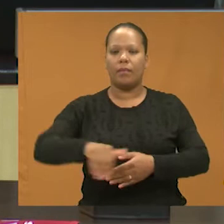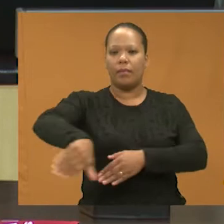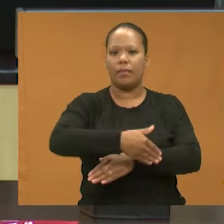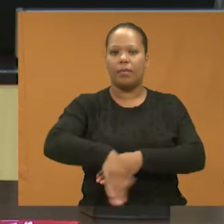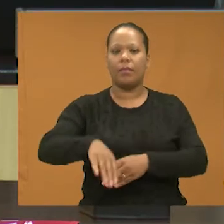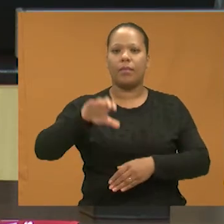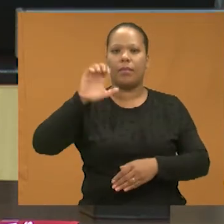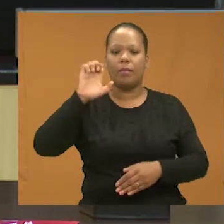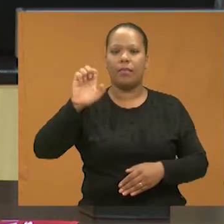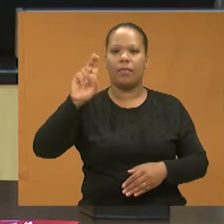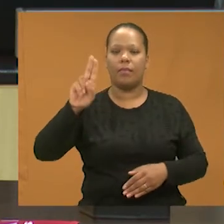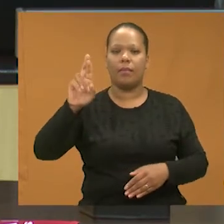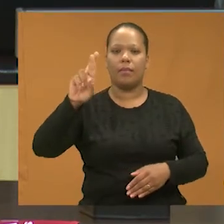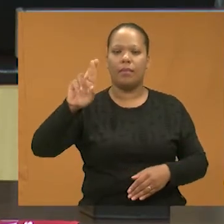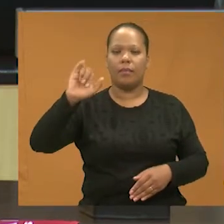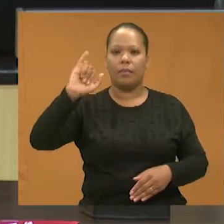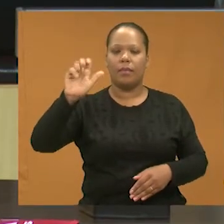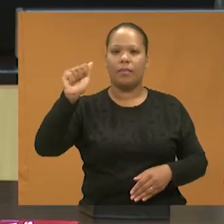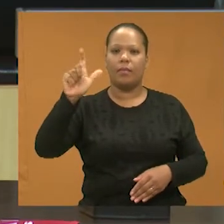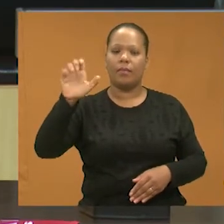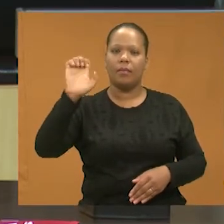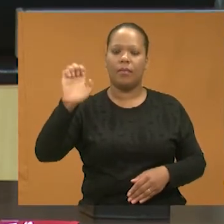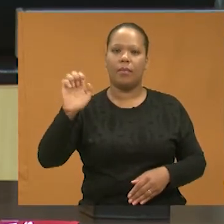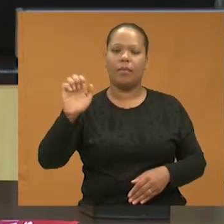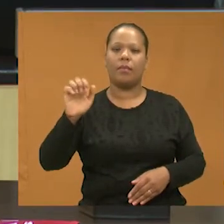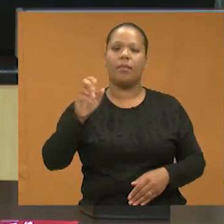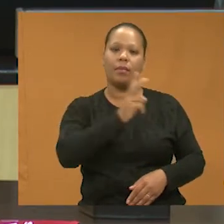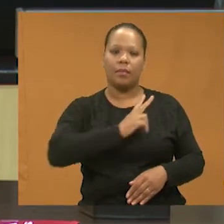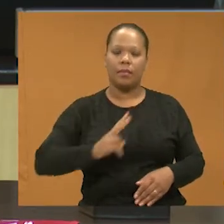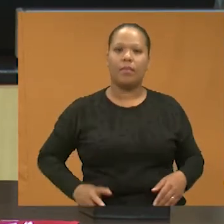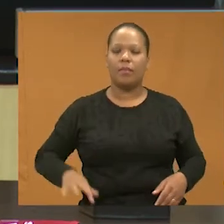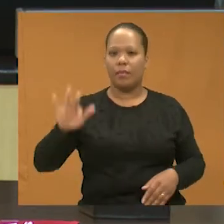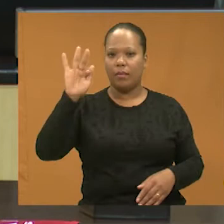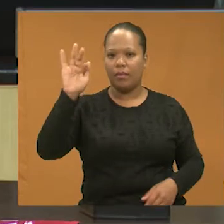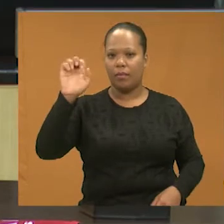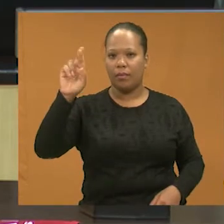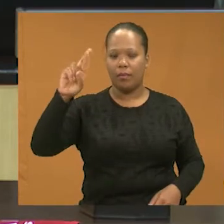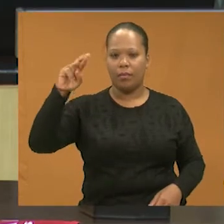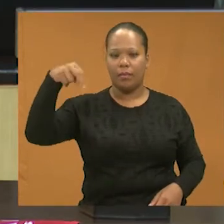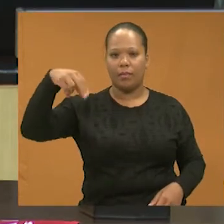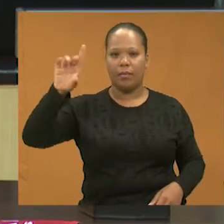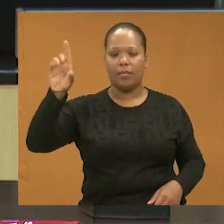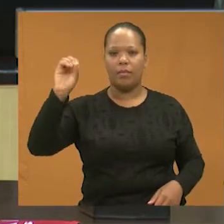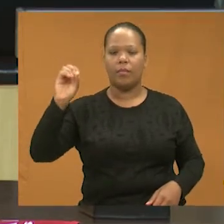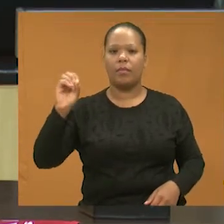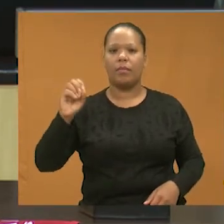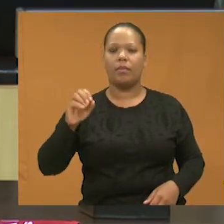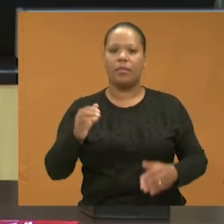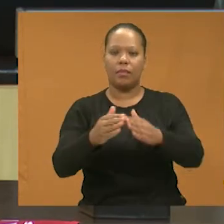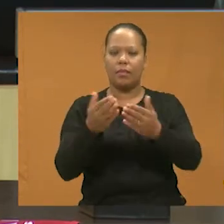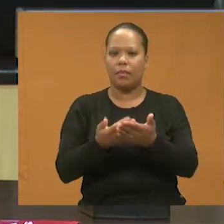Zerbini, deste município. Autoria, vereador Fernando da Ótica Original. Requerimento número